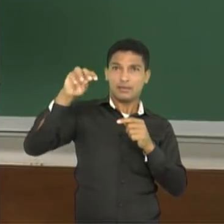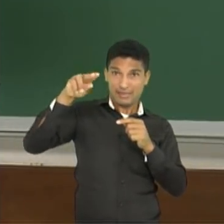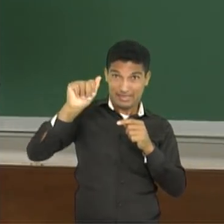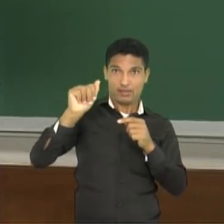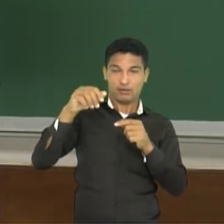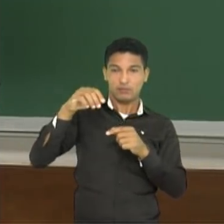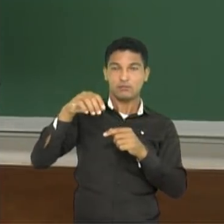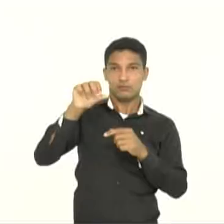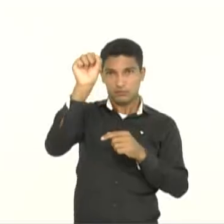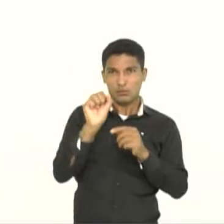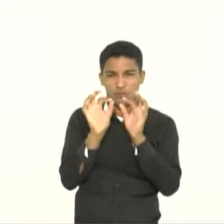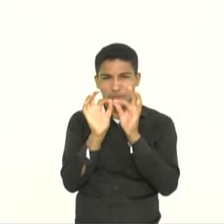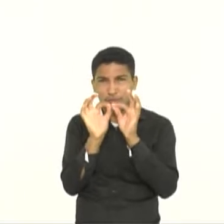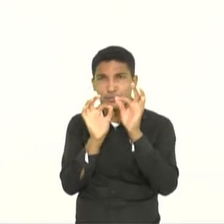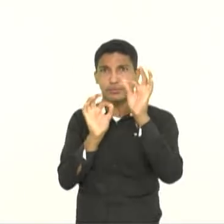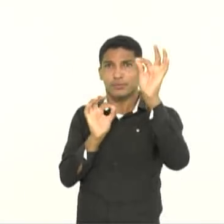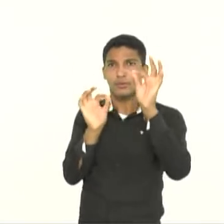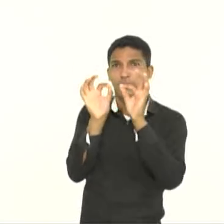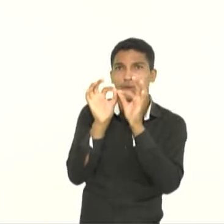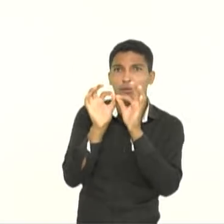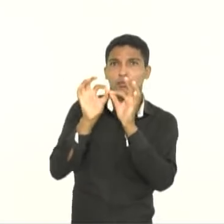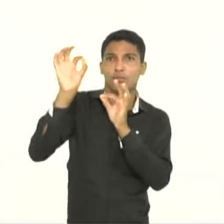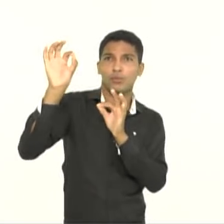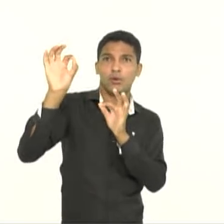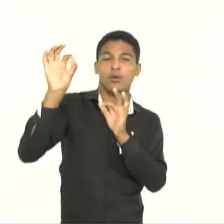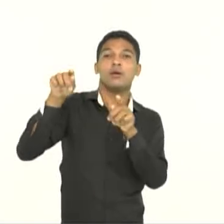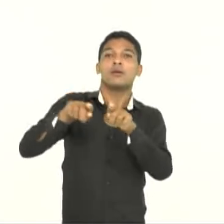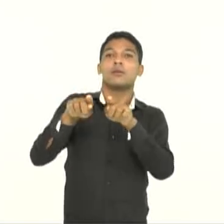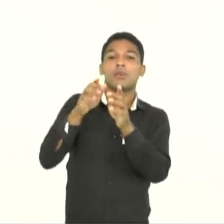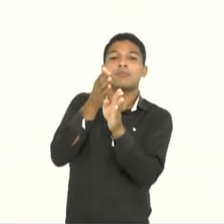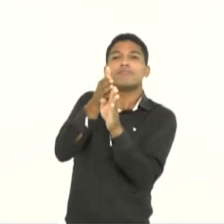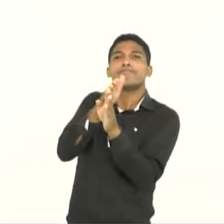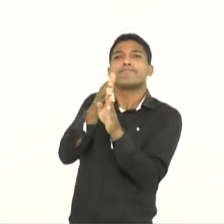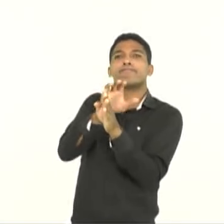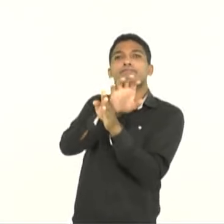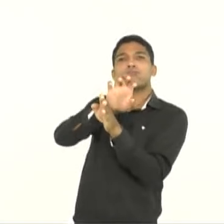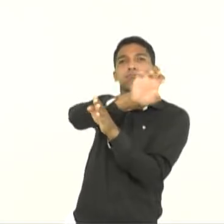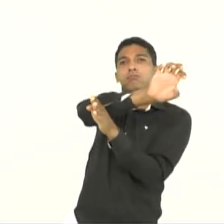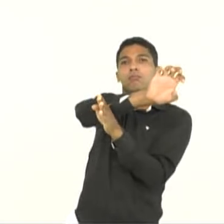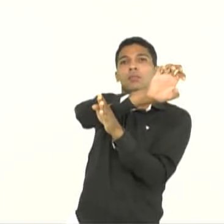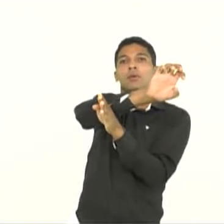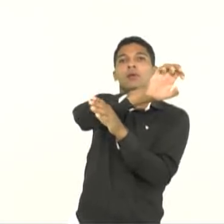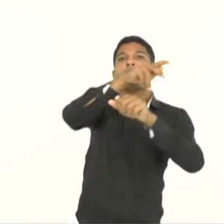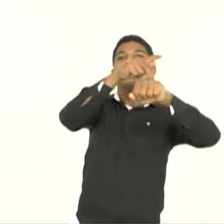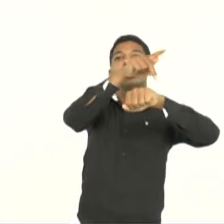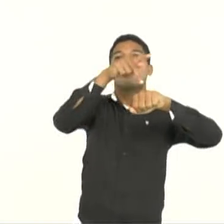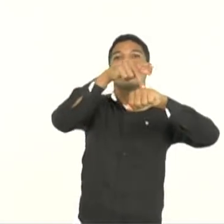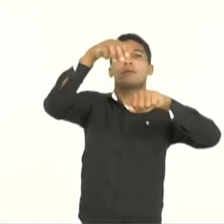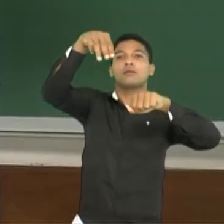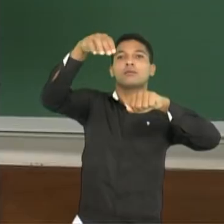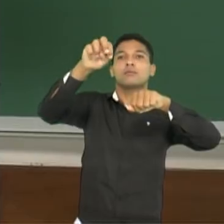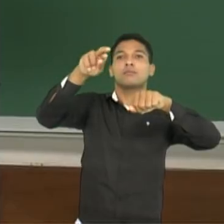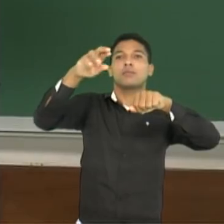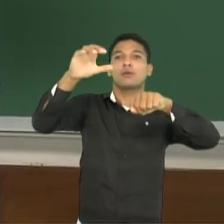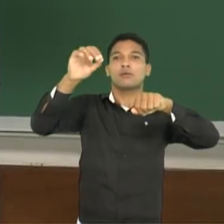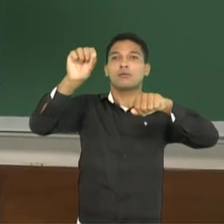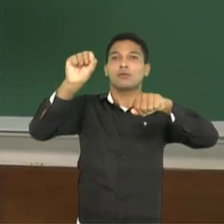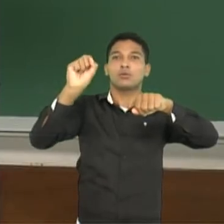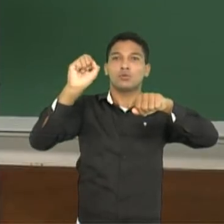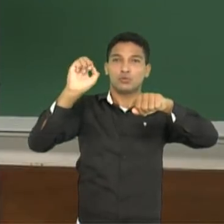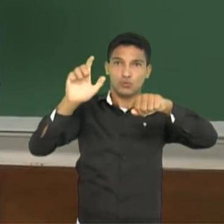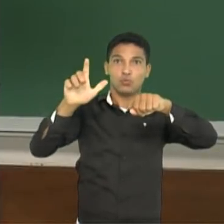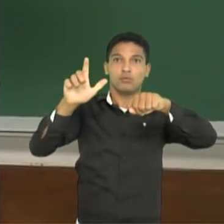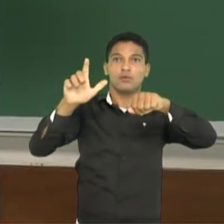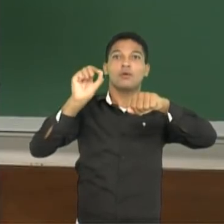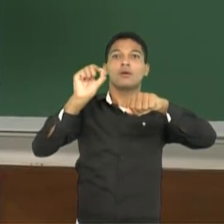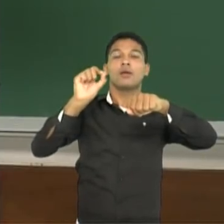territorial, né? A fronteira com países do Mercosul, que era uma característica daquelas que a gente viu lá, essa